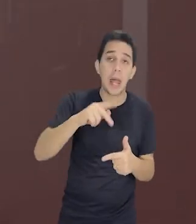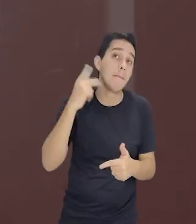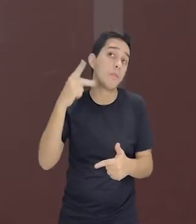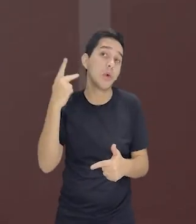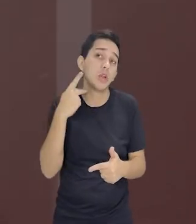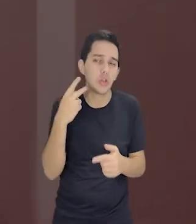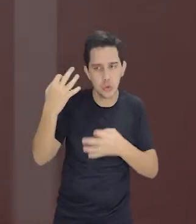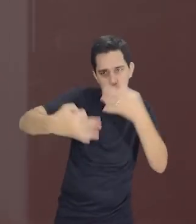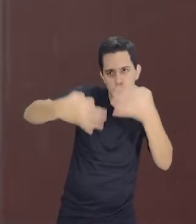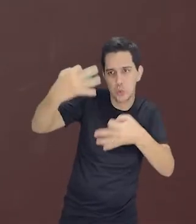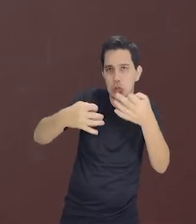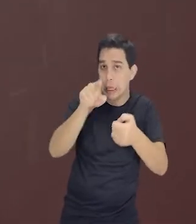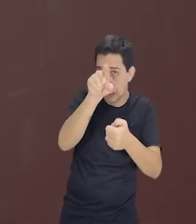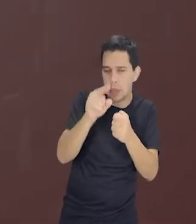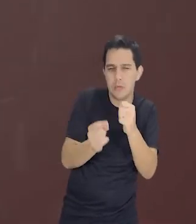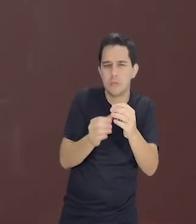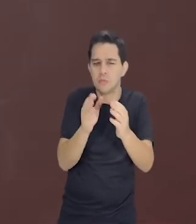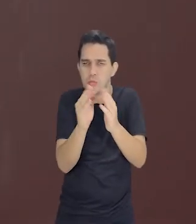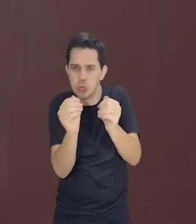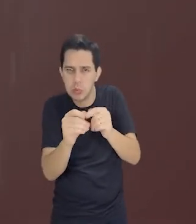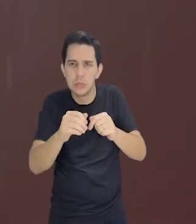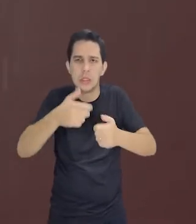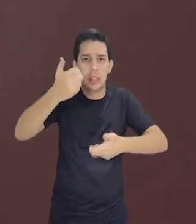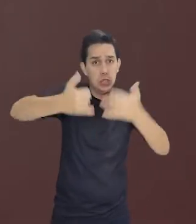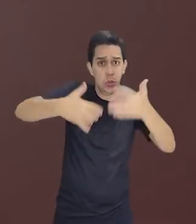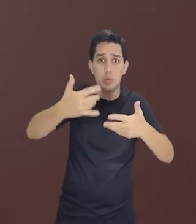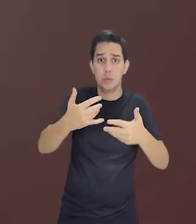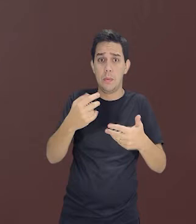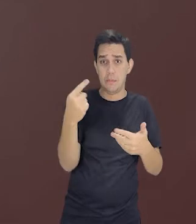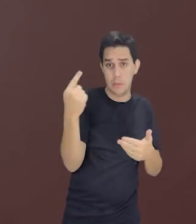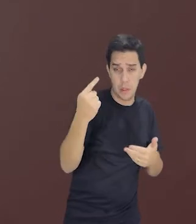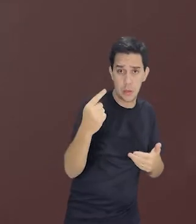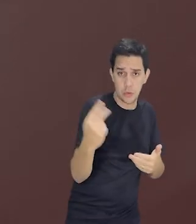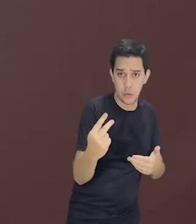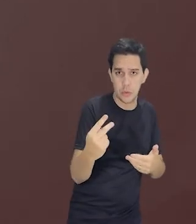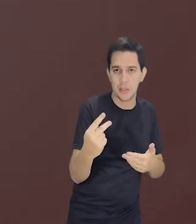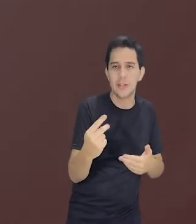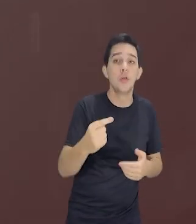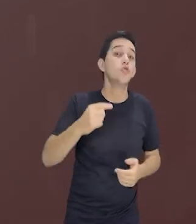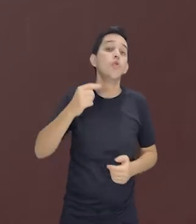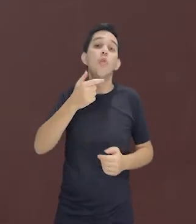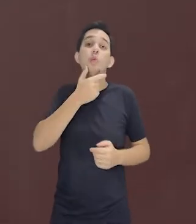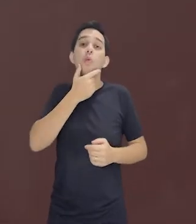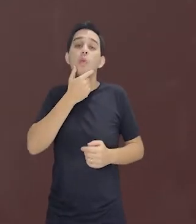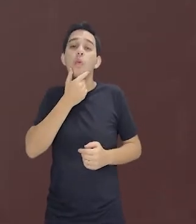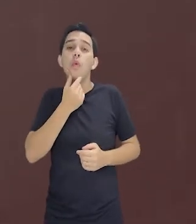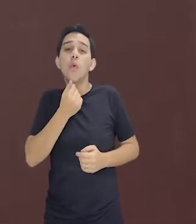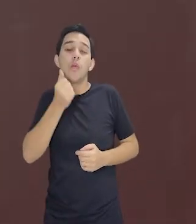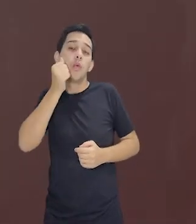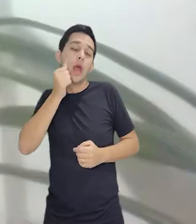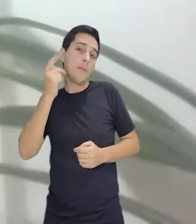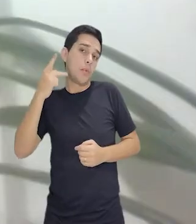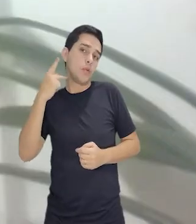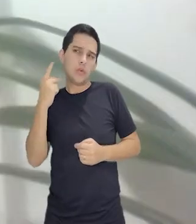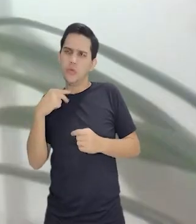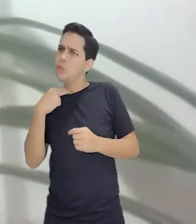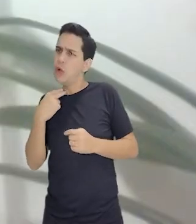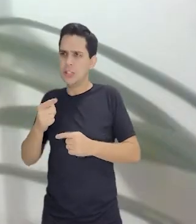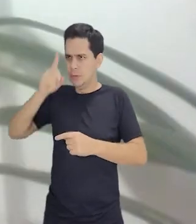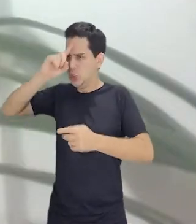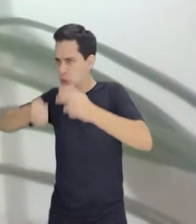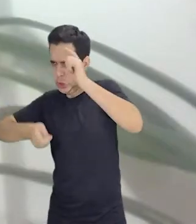tem atribuição para atuar em segundo grau, porque os promotores não possuem essa atribuição, e foi autorizado pela Procuradora